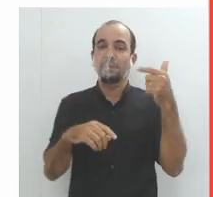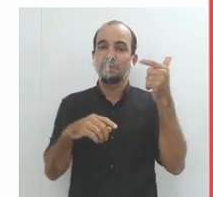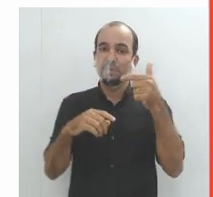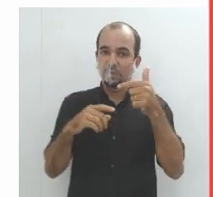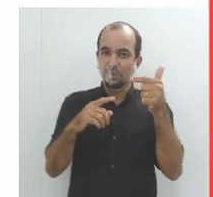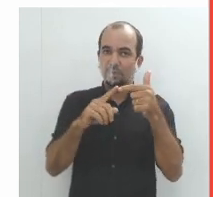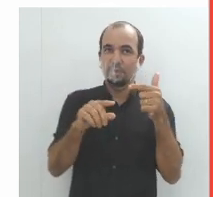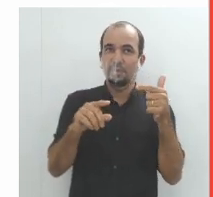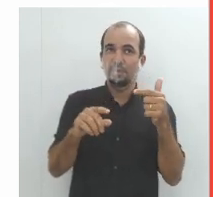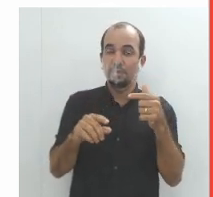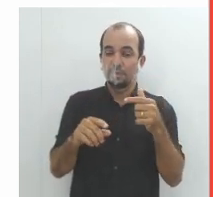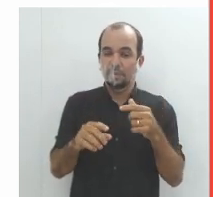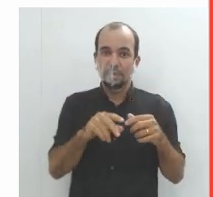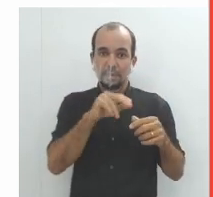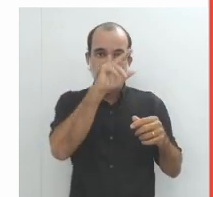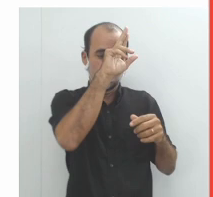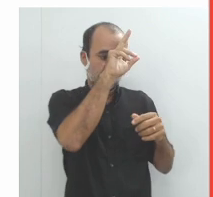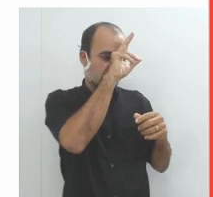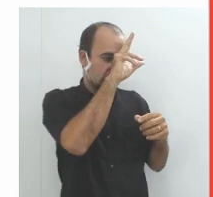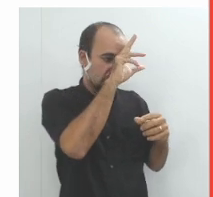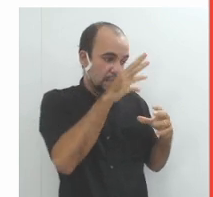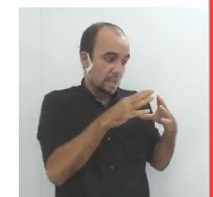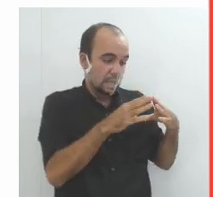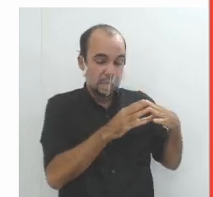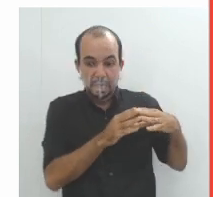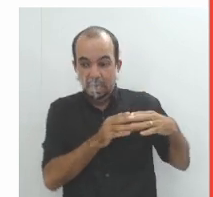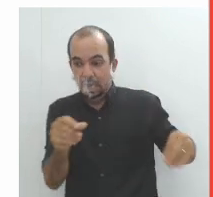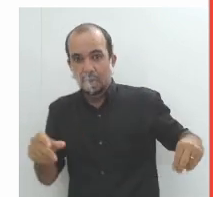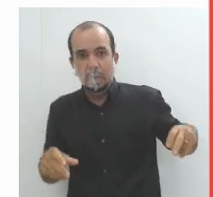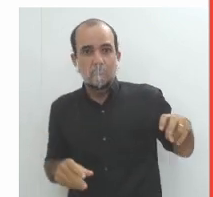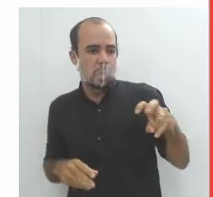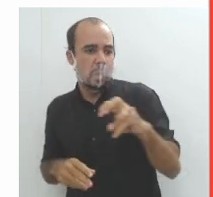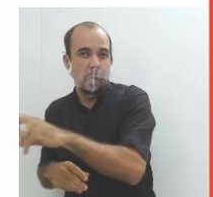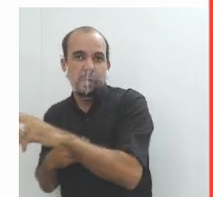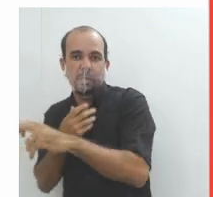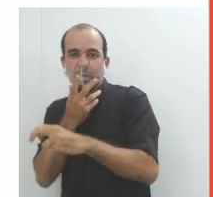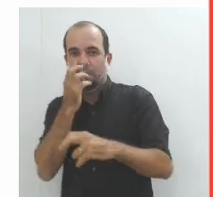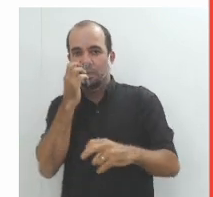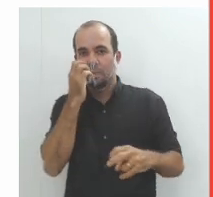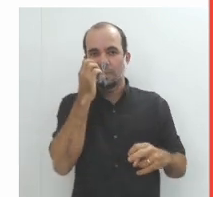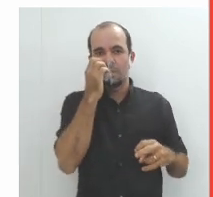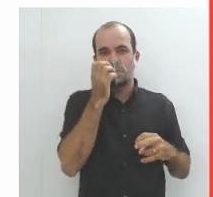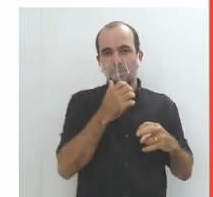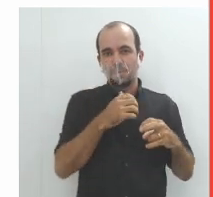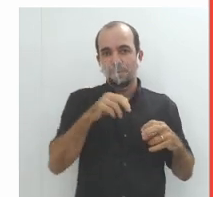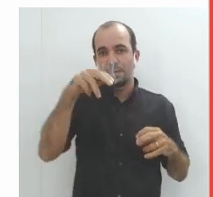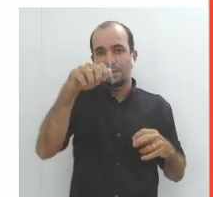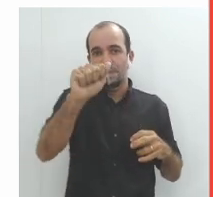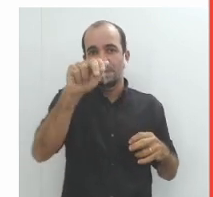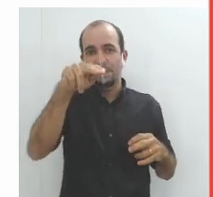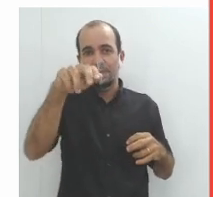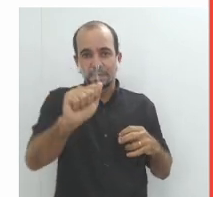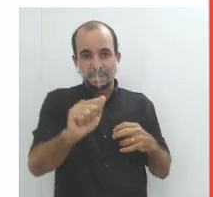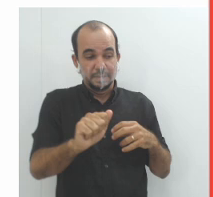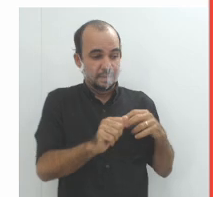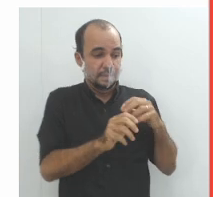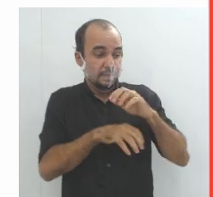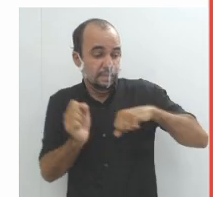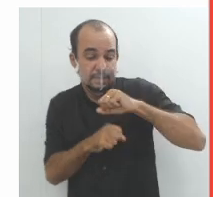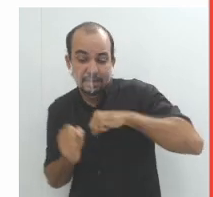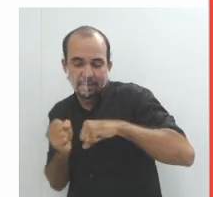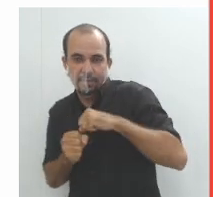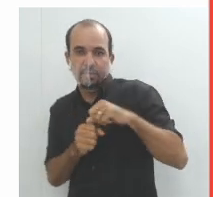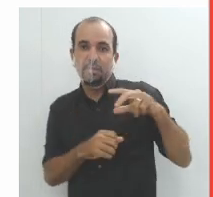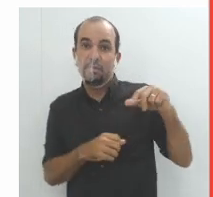rapidez. Vamos trocar com rapidez por outra palavra, uma só, equivalente a ela. Como é que